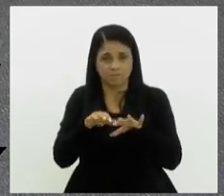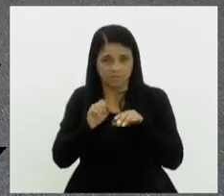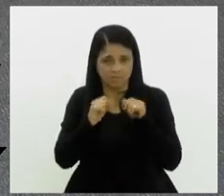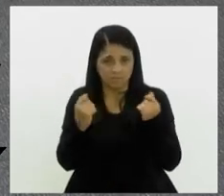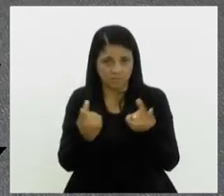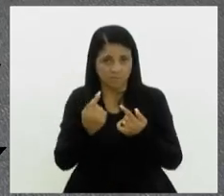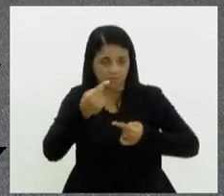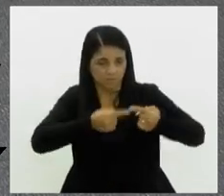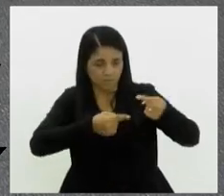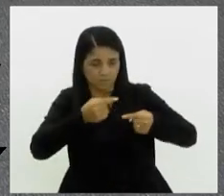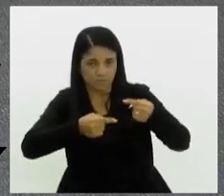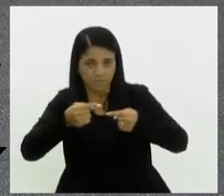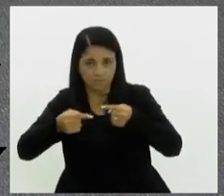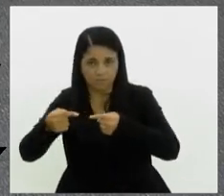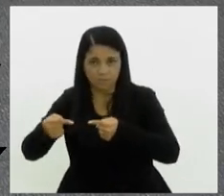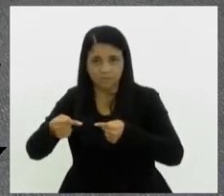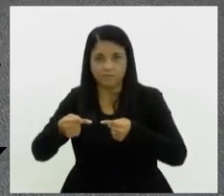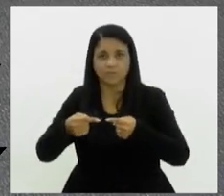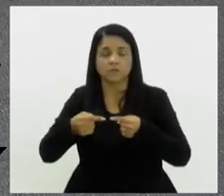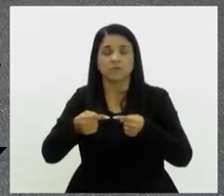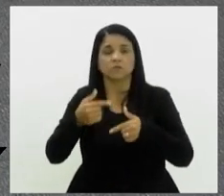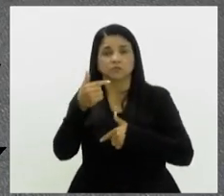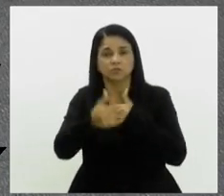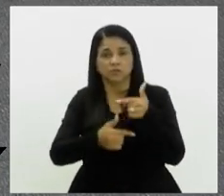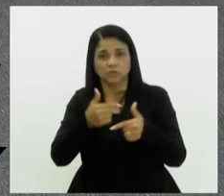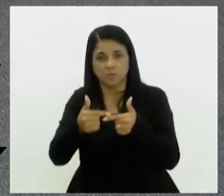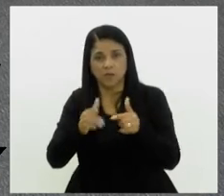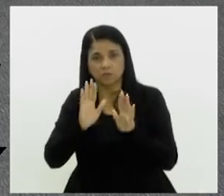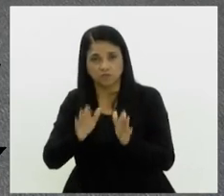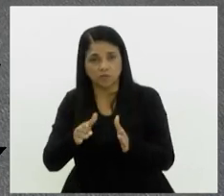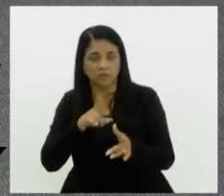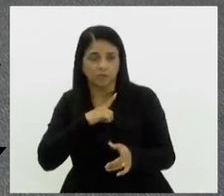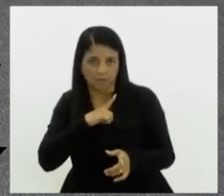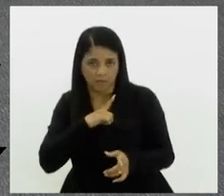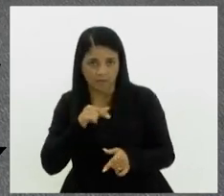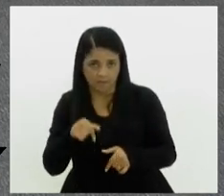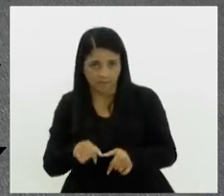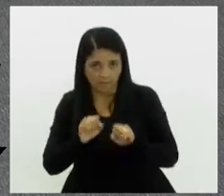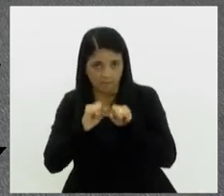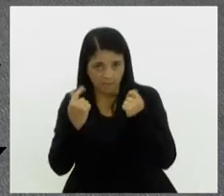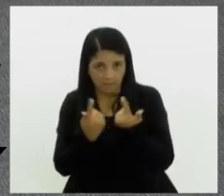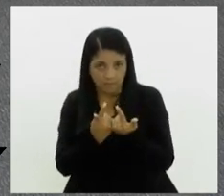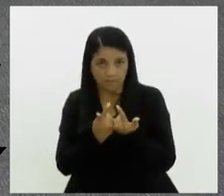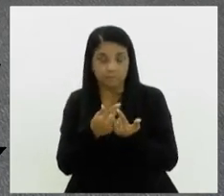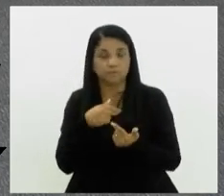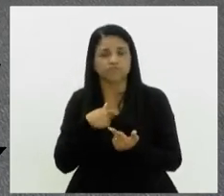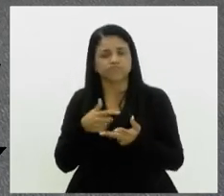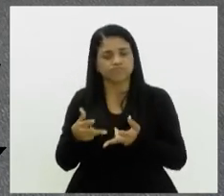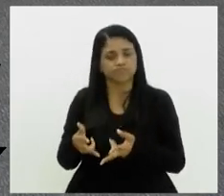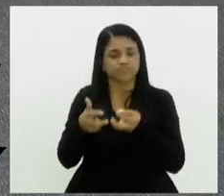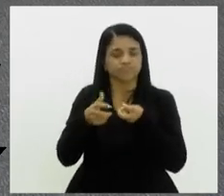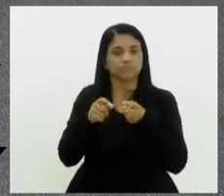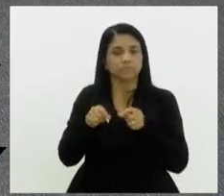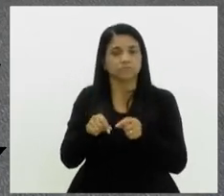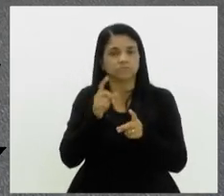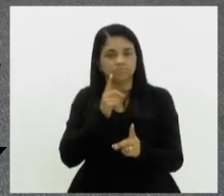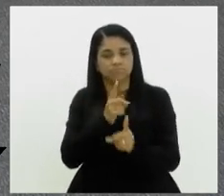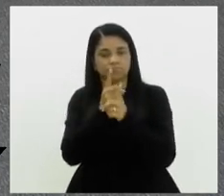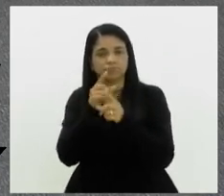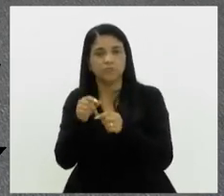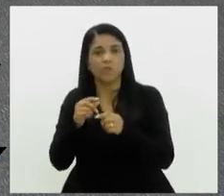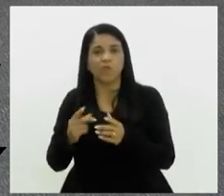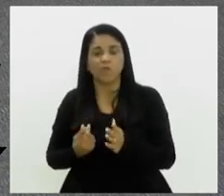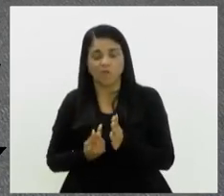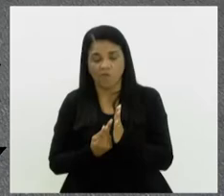debate sobre os serviços delegados que aqui existe, nós constatamos o aumento do valor